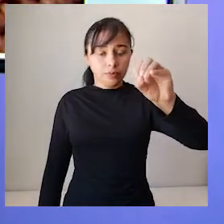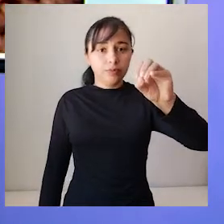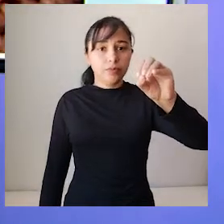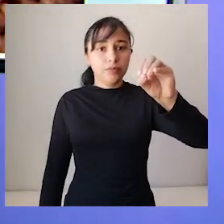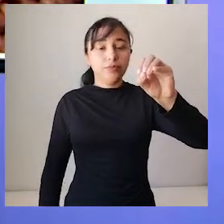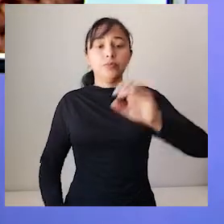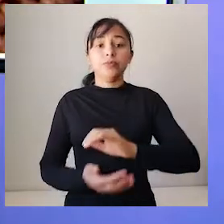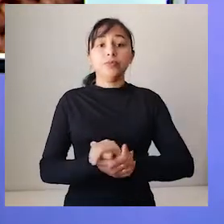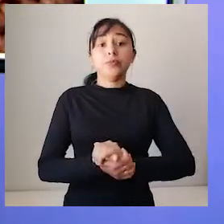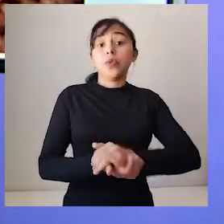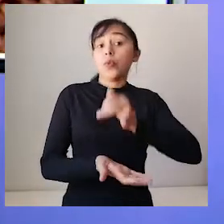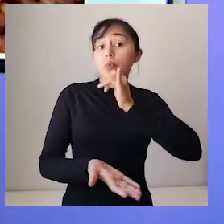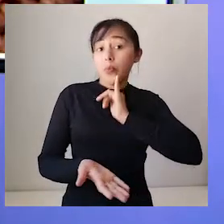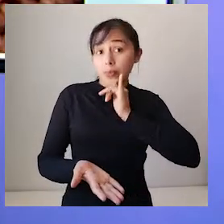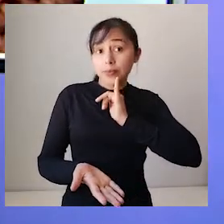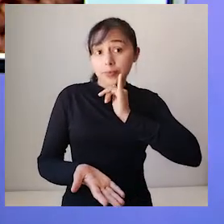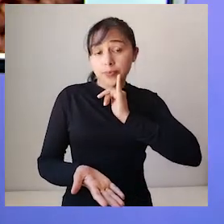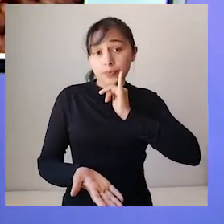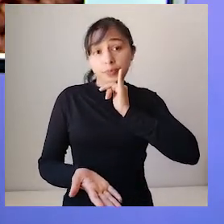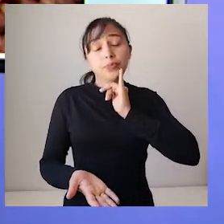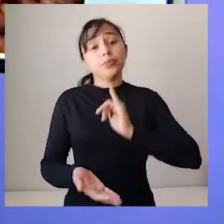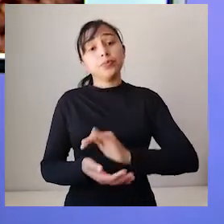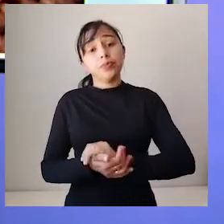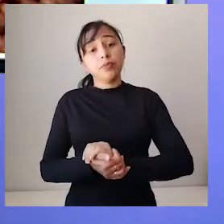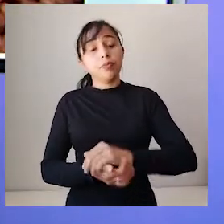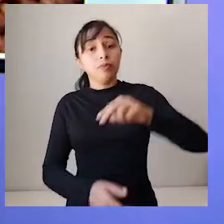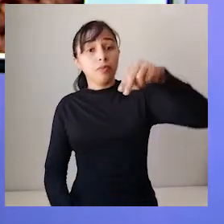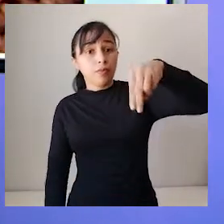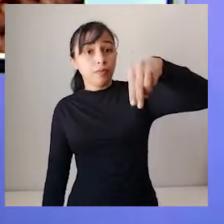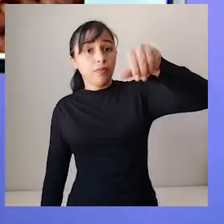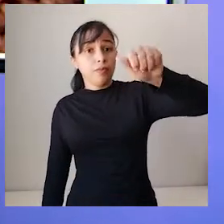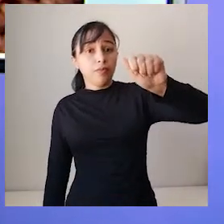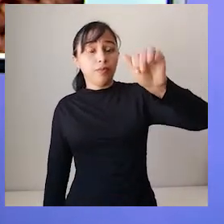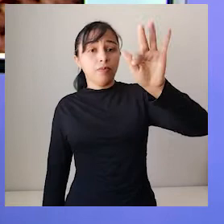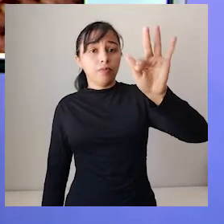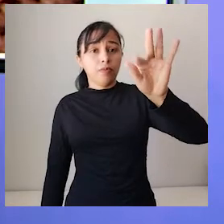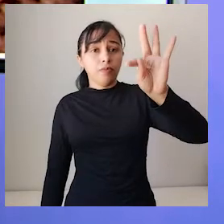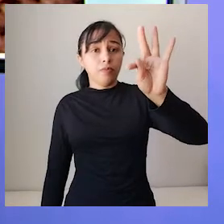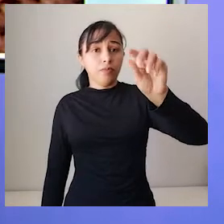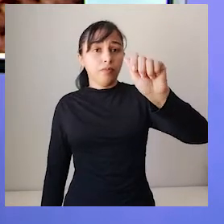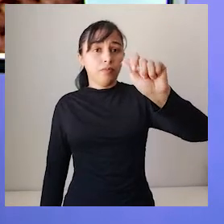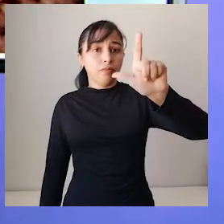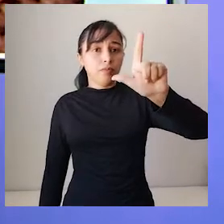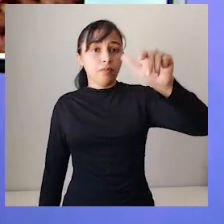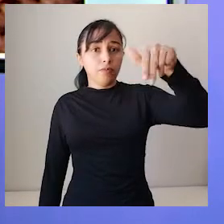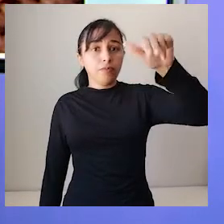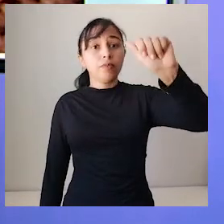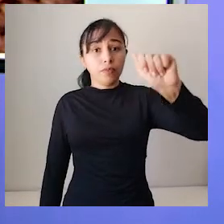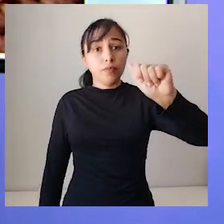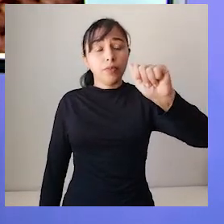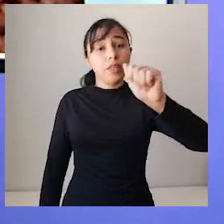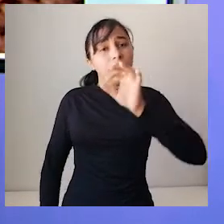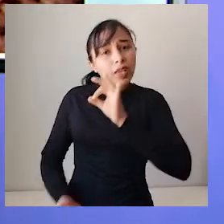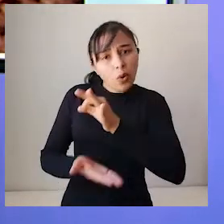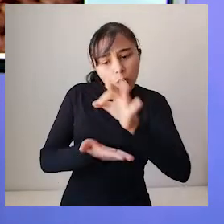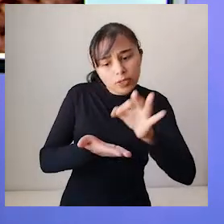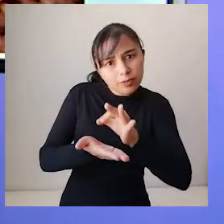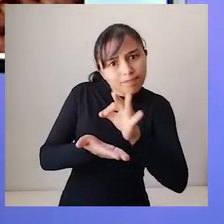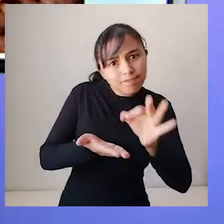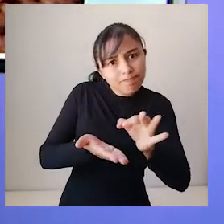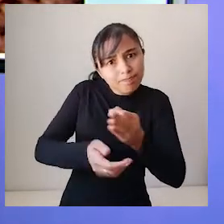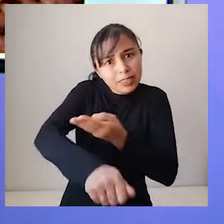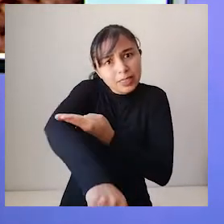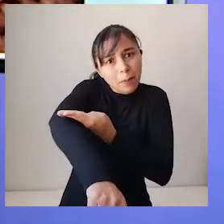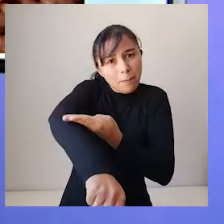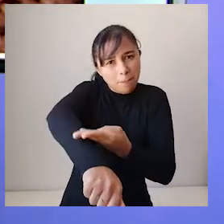A naftalina, por exemplo, está em estado sólido. E quando a